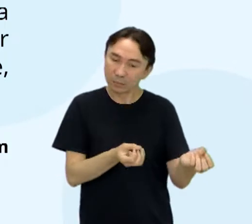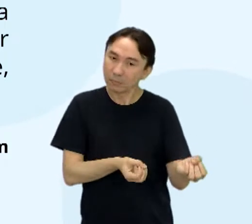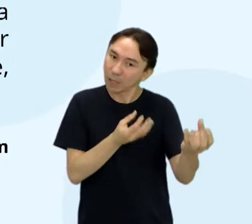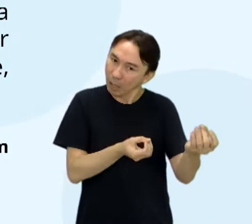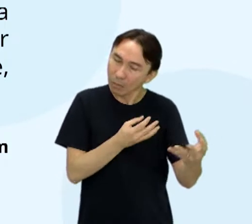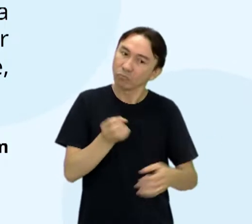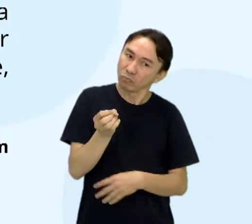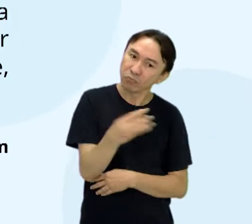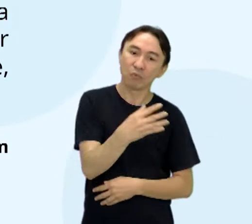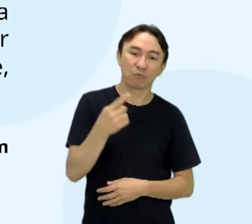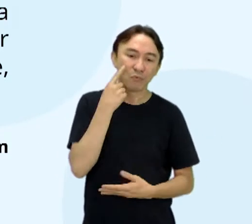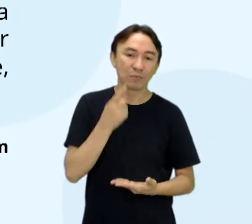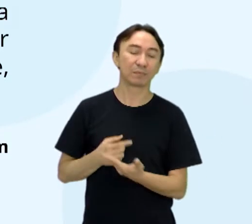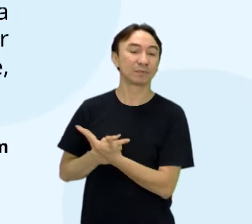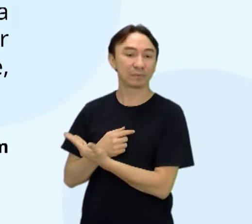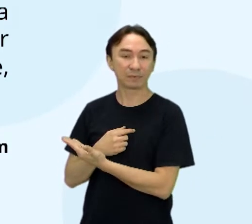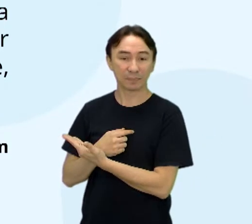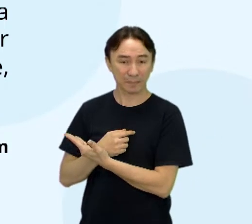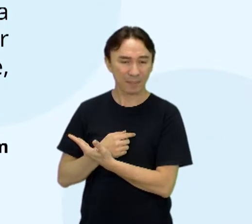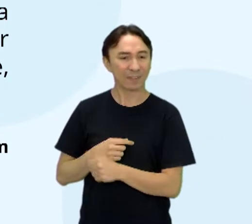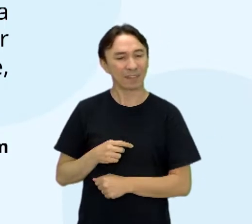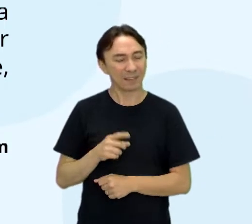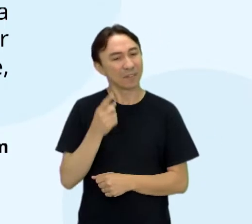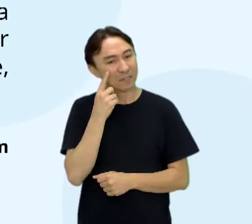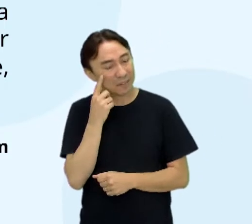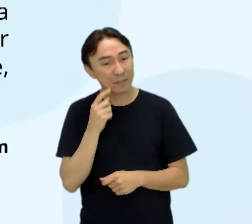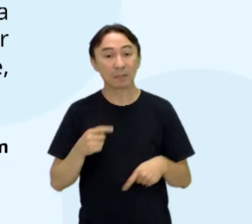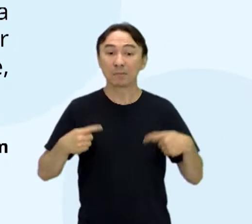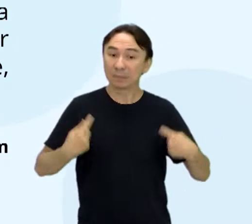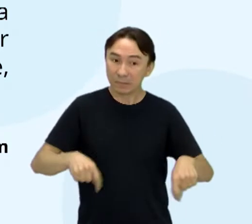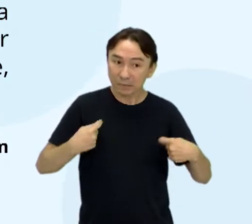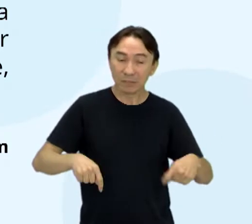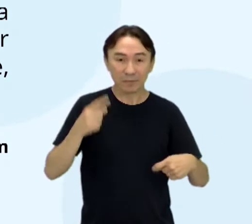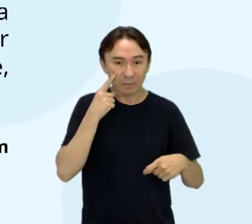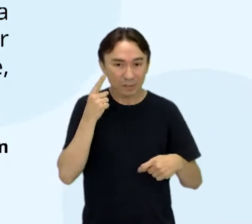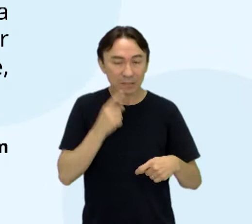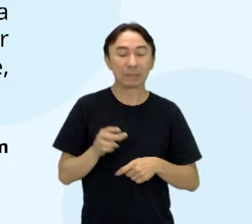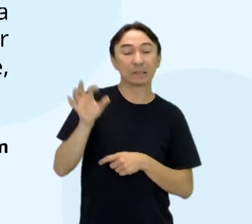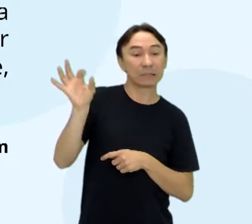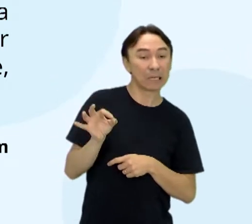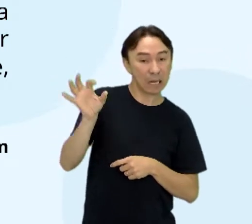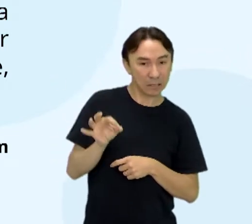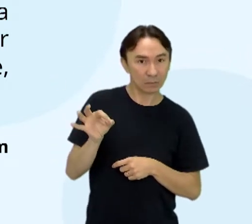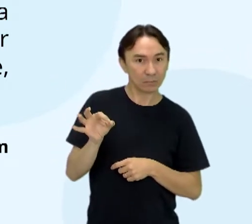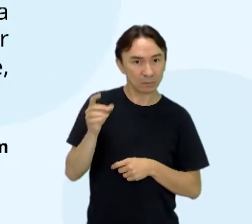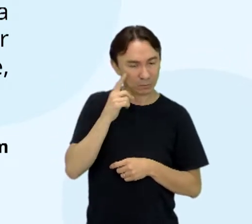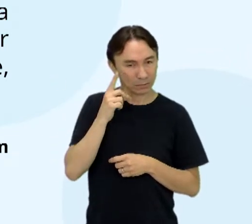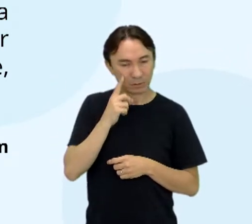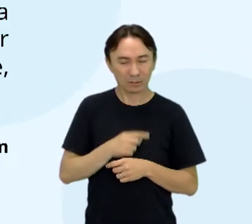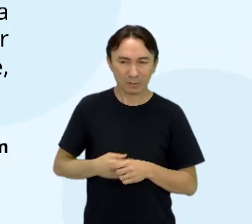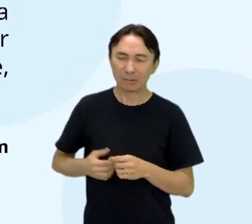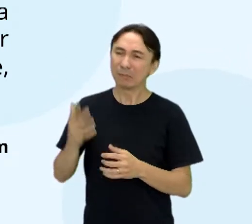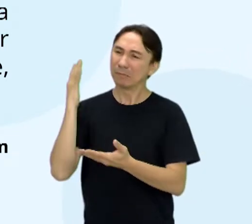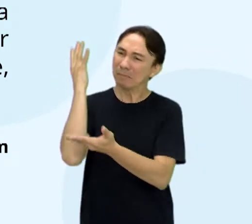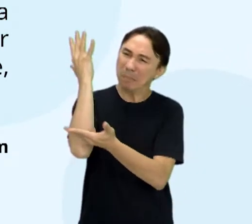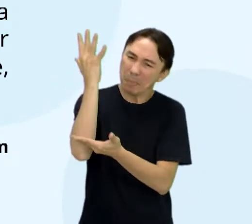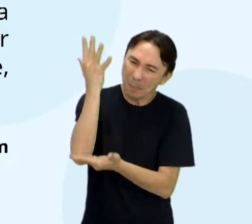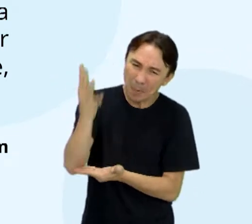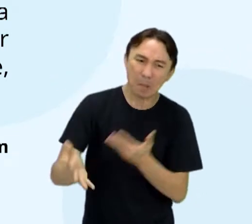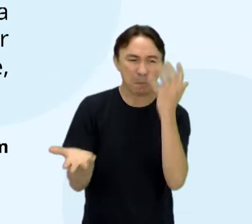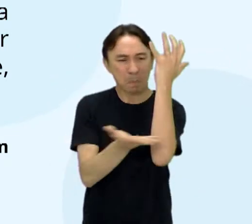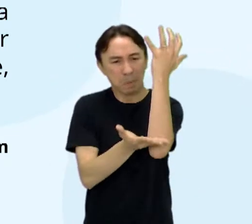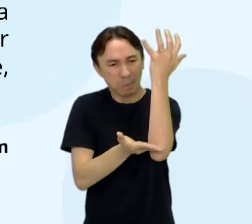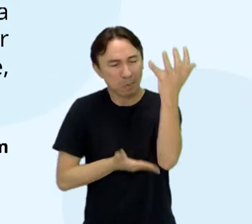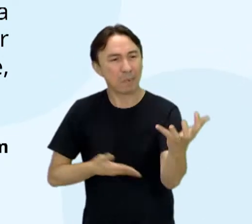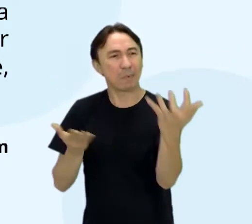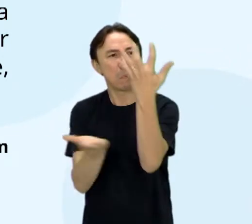Propomos a você que juntos façamos os cálculos das taxas de devastamento a que foram submetidas a floresta amazônica e